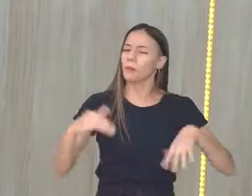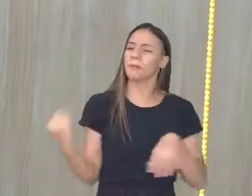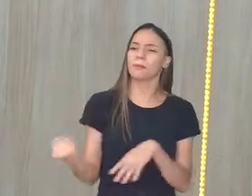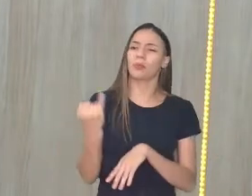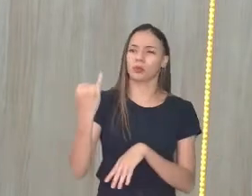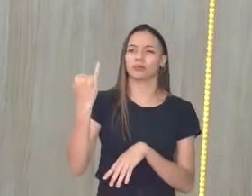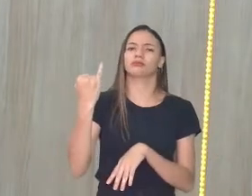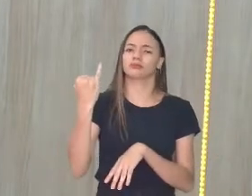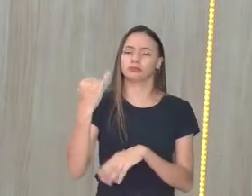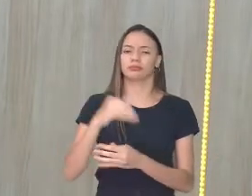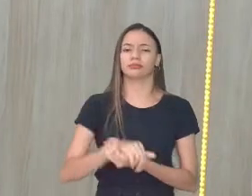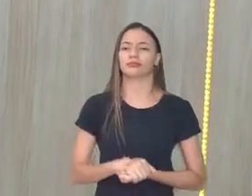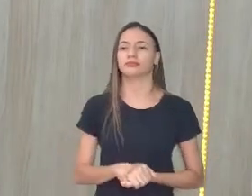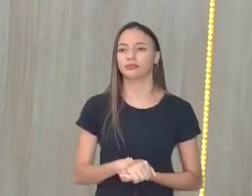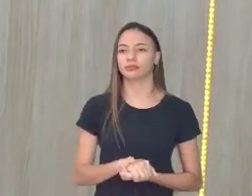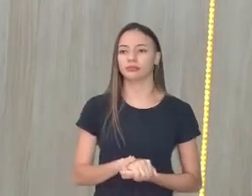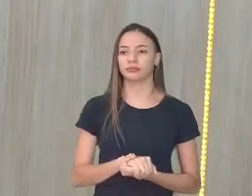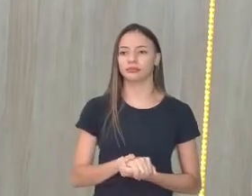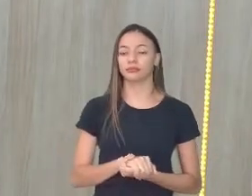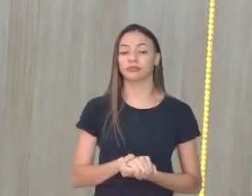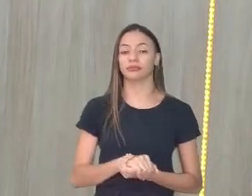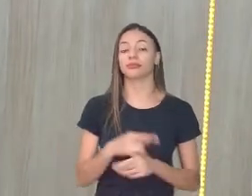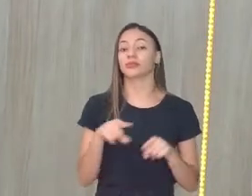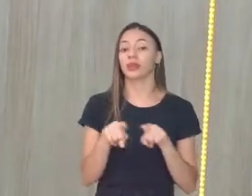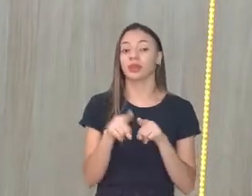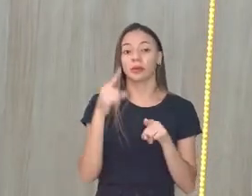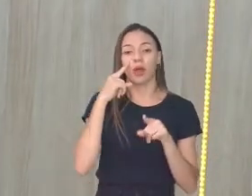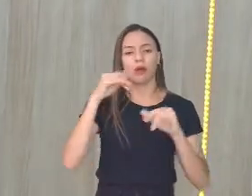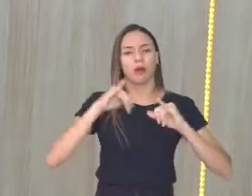importante, certo? Então, foi feito